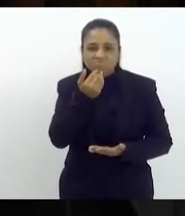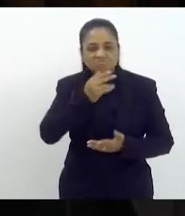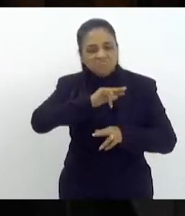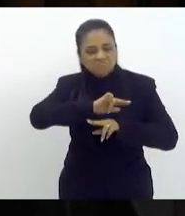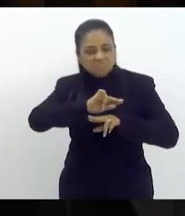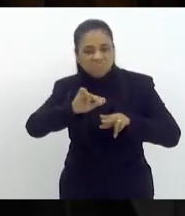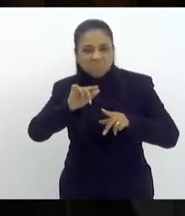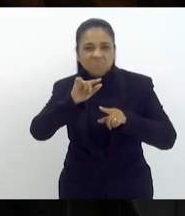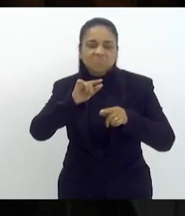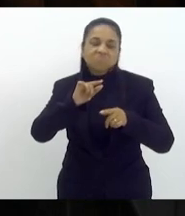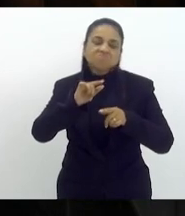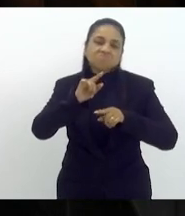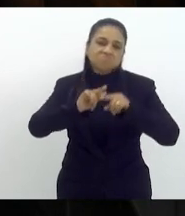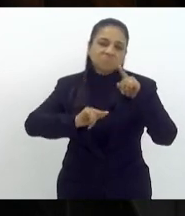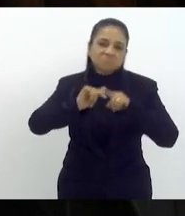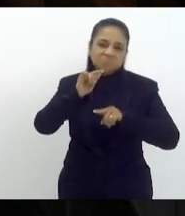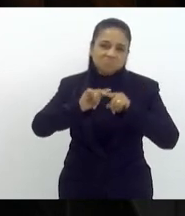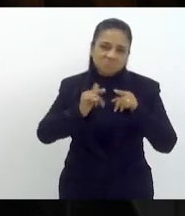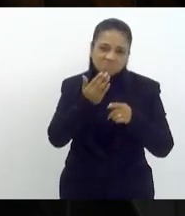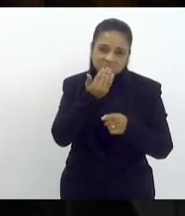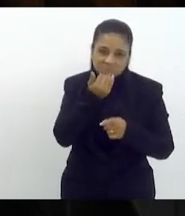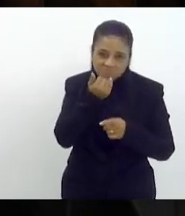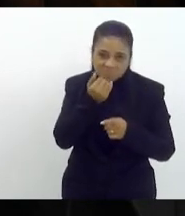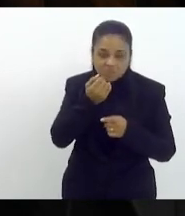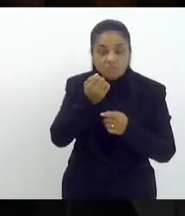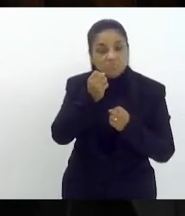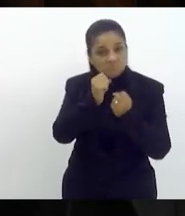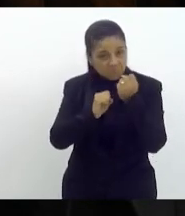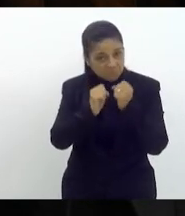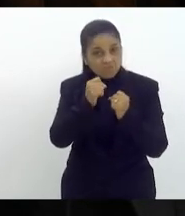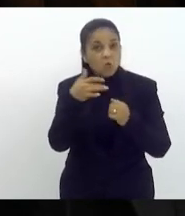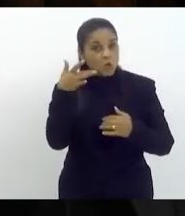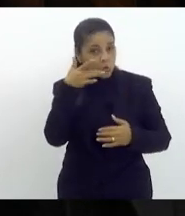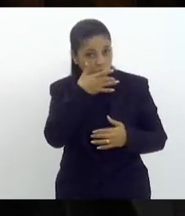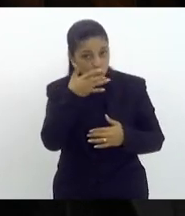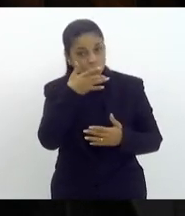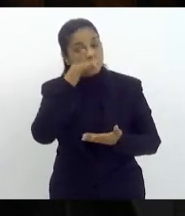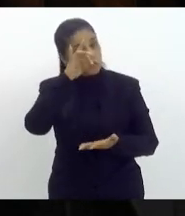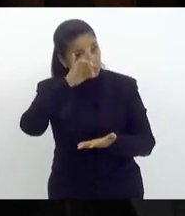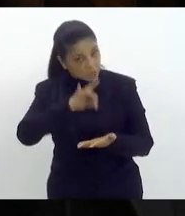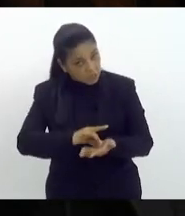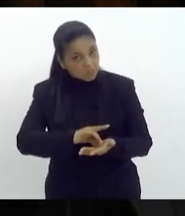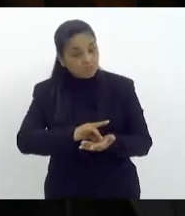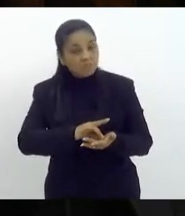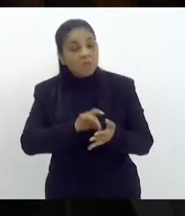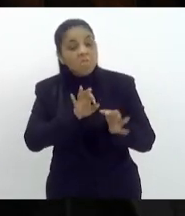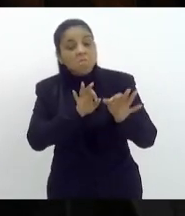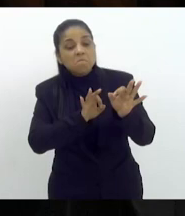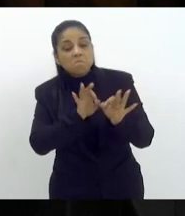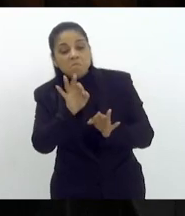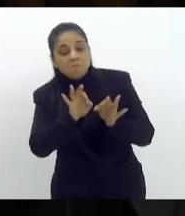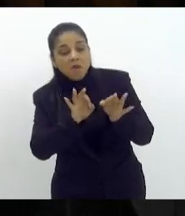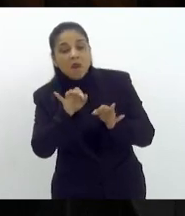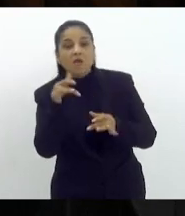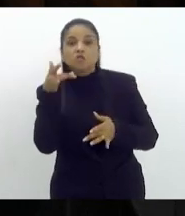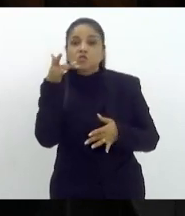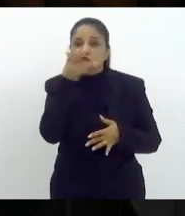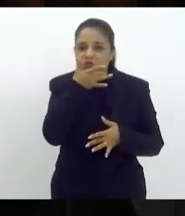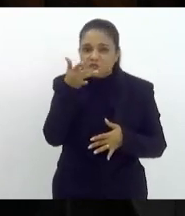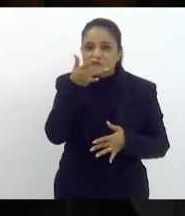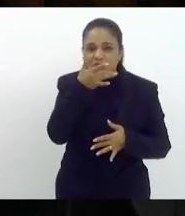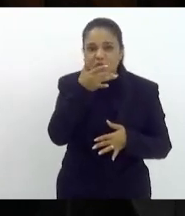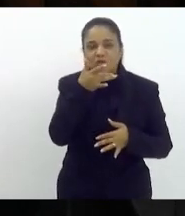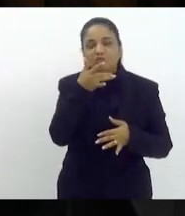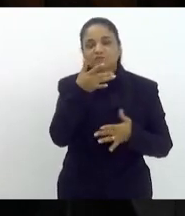os processados e eles são gostosos sim porque são preparados para serem gostosos